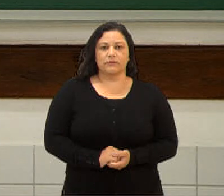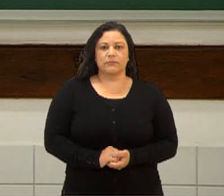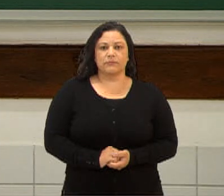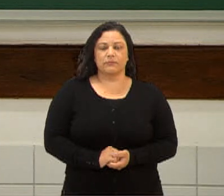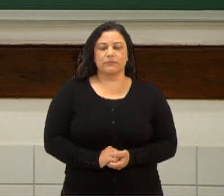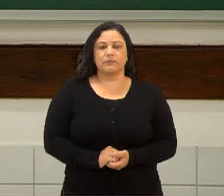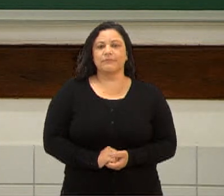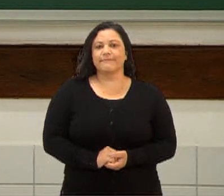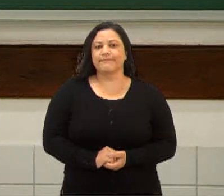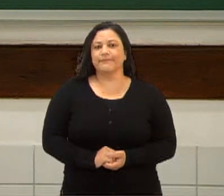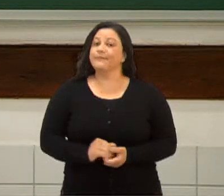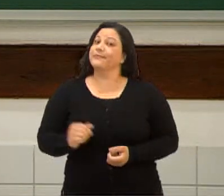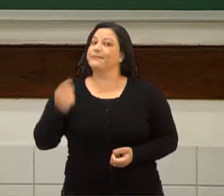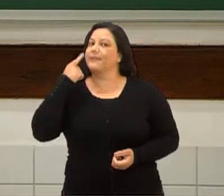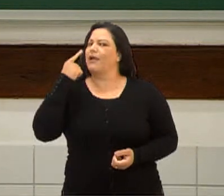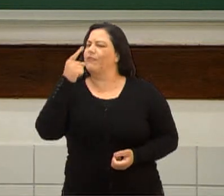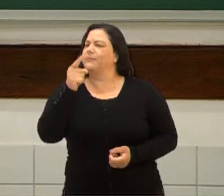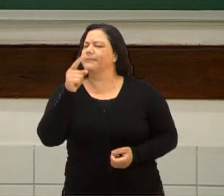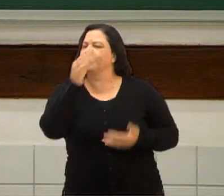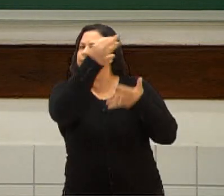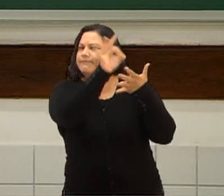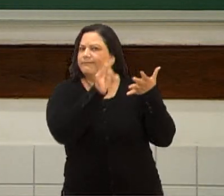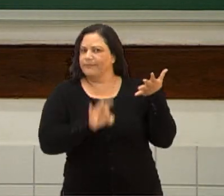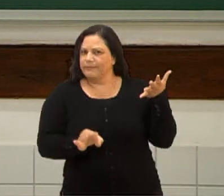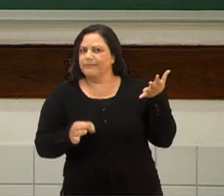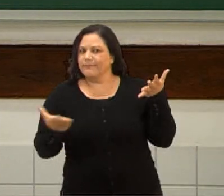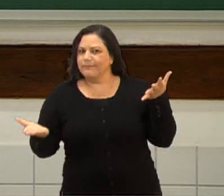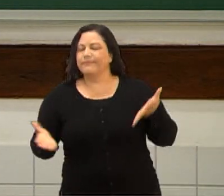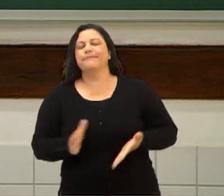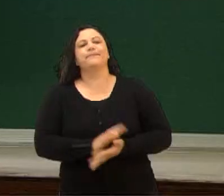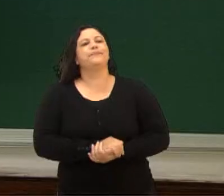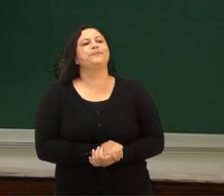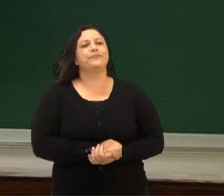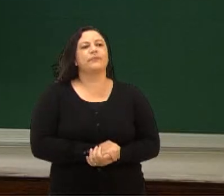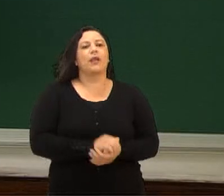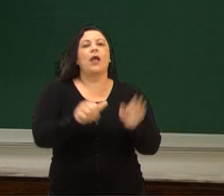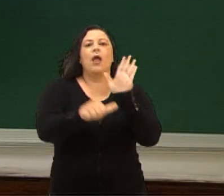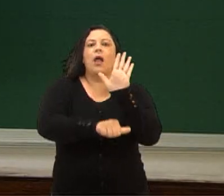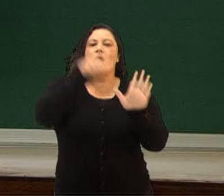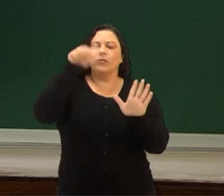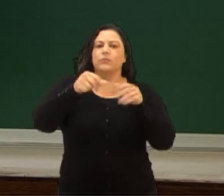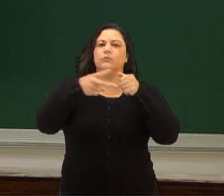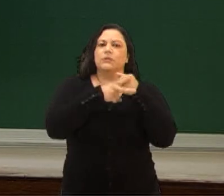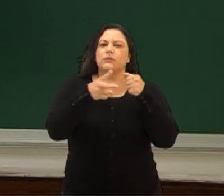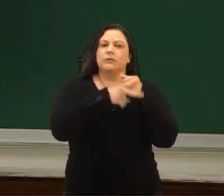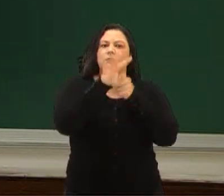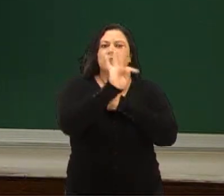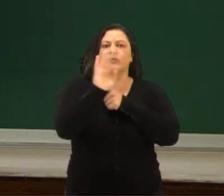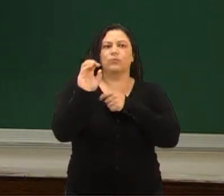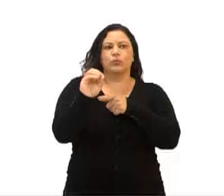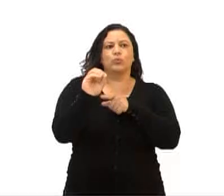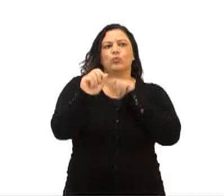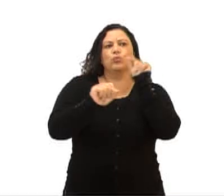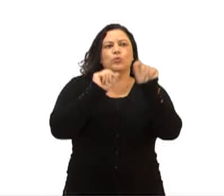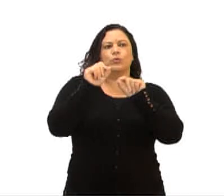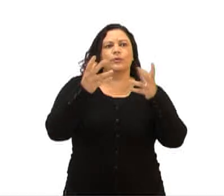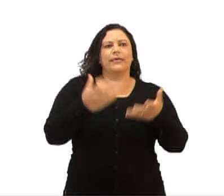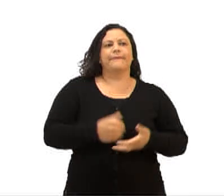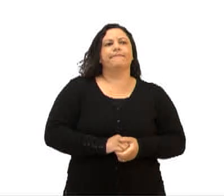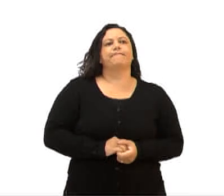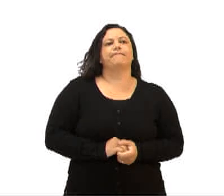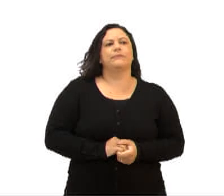Let's check the answer. Vamos lá conferir então. O primeiro, que é o verbo do, fica assim então, né?